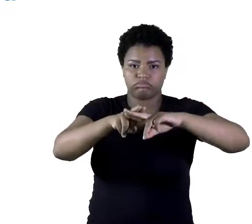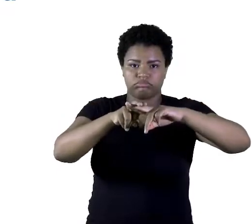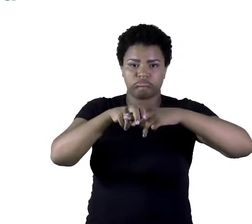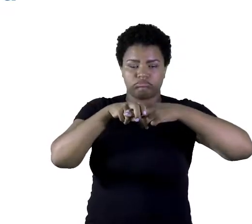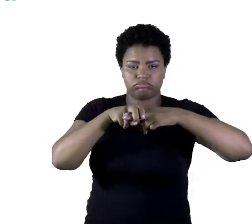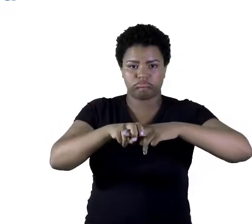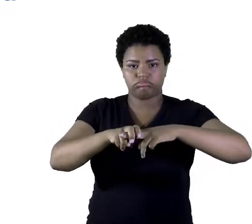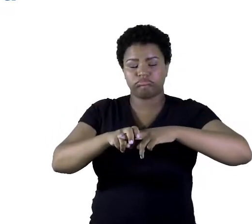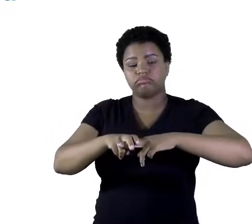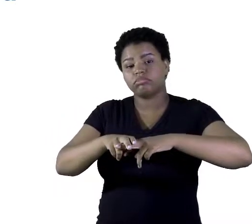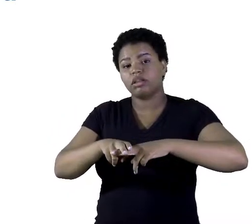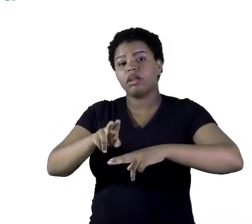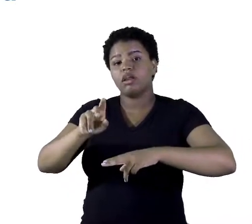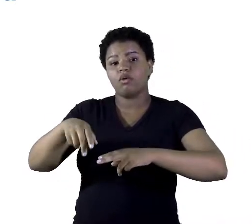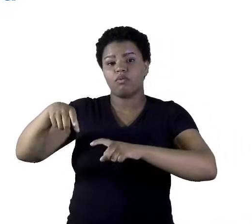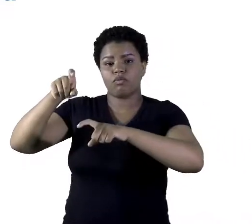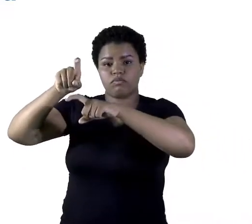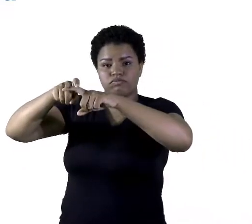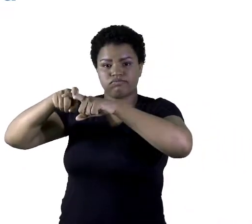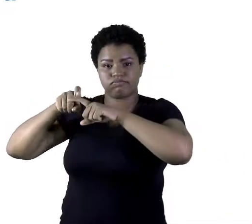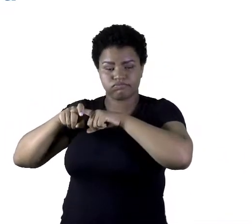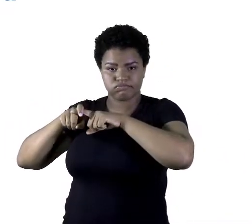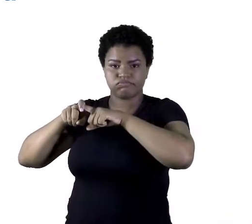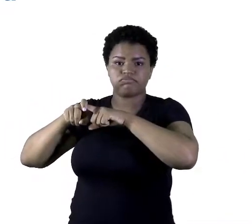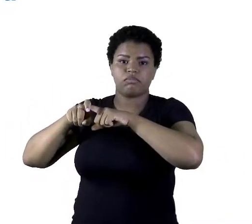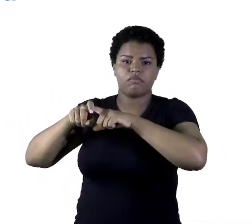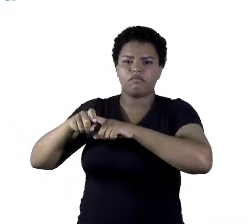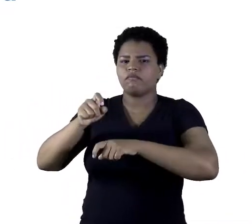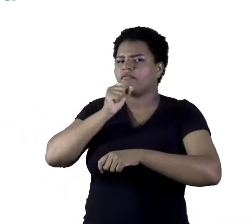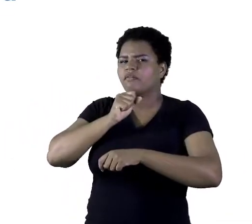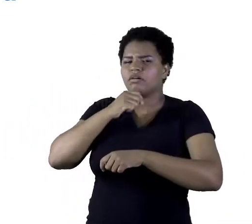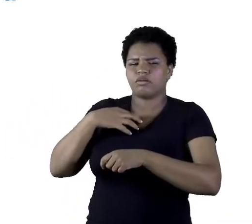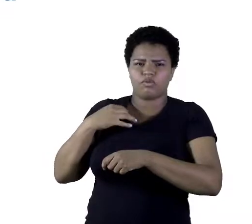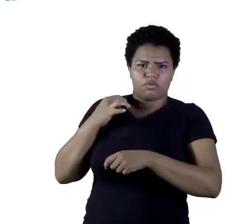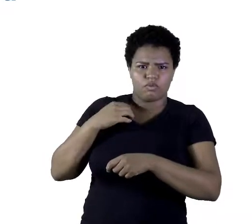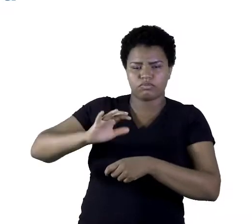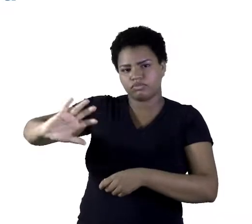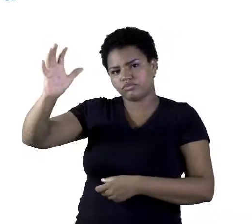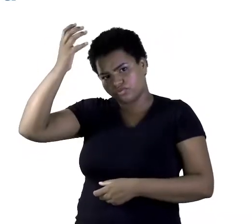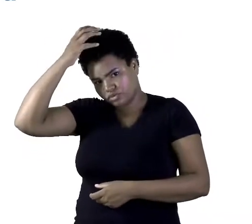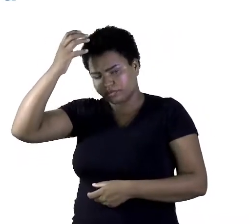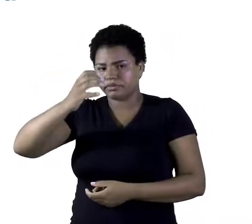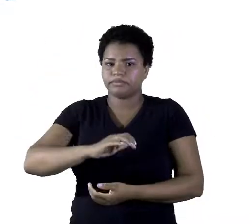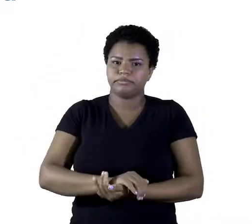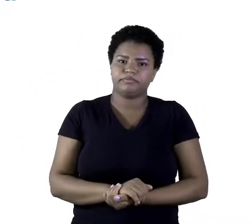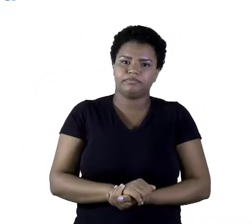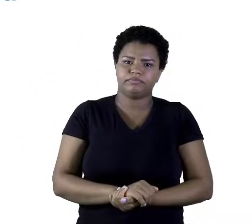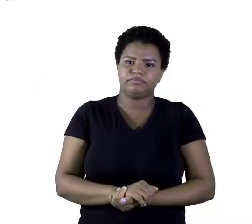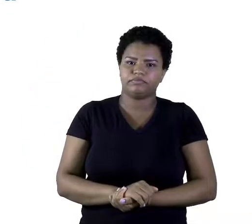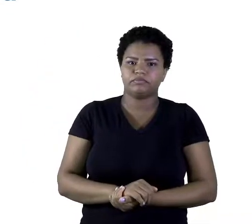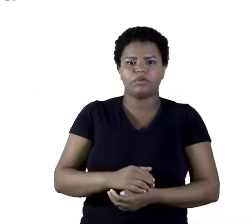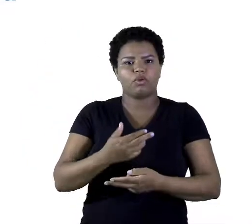cabides onde se vêem penduradas velhas roupas e chapéus, coisas de